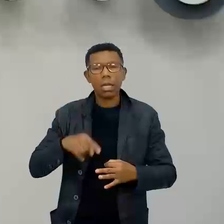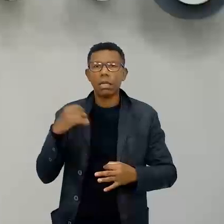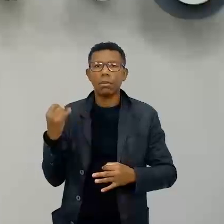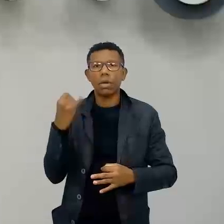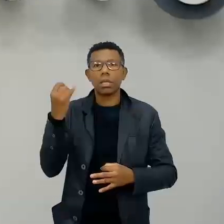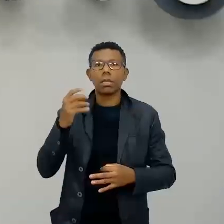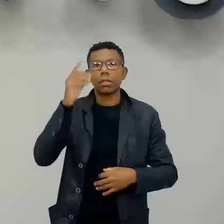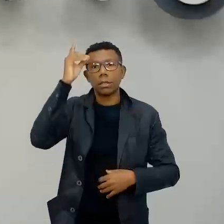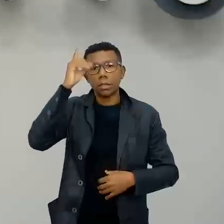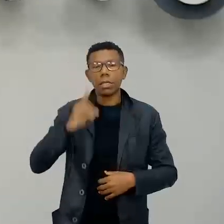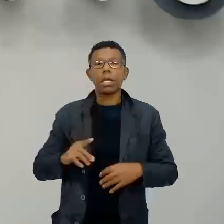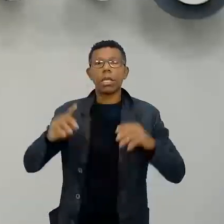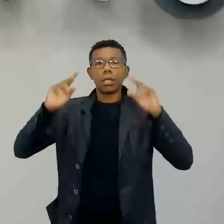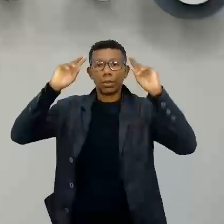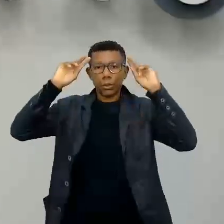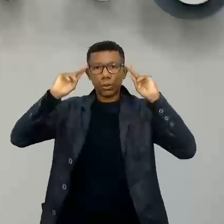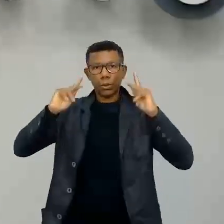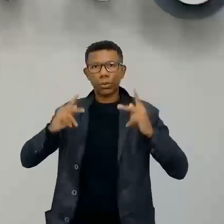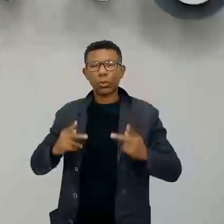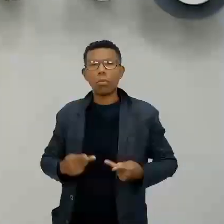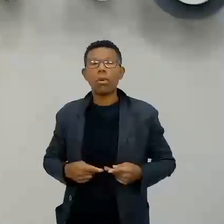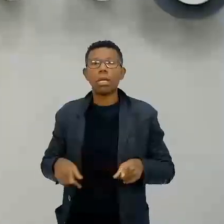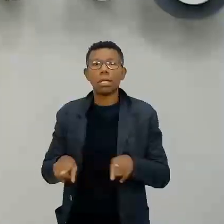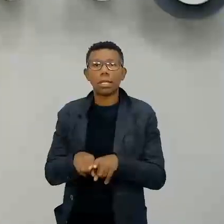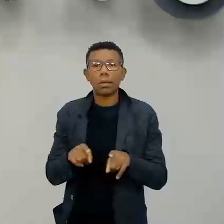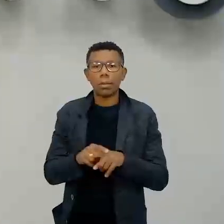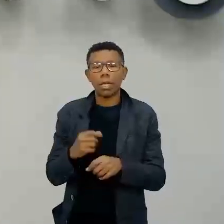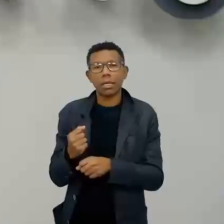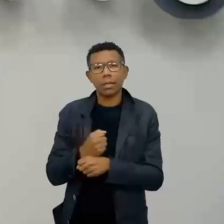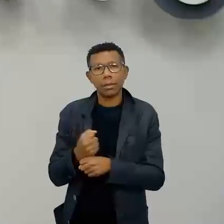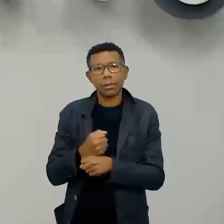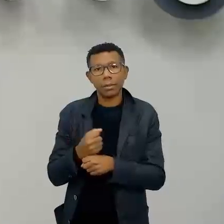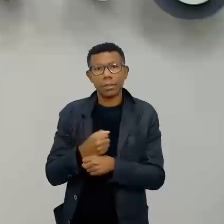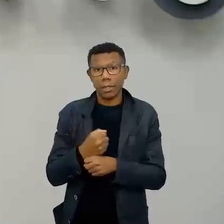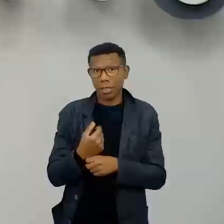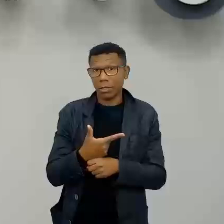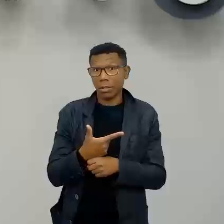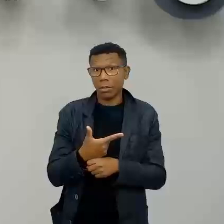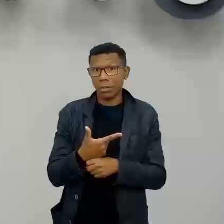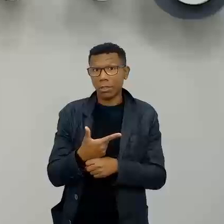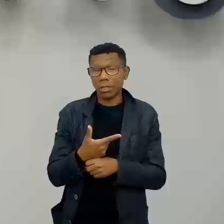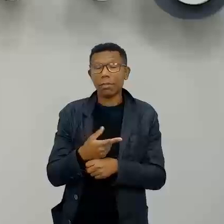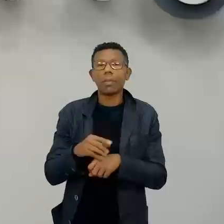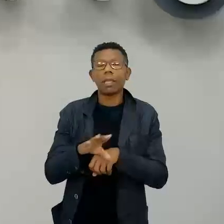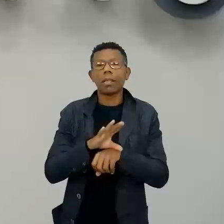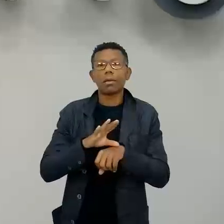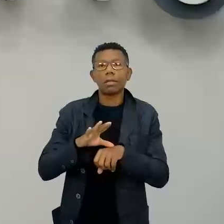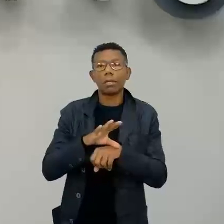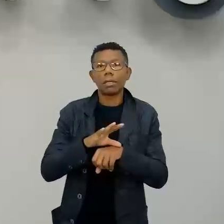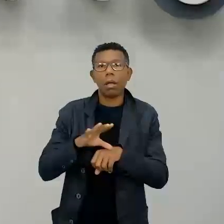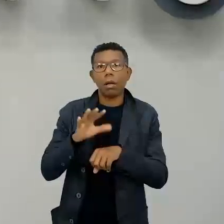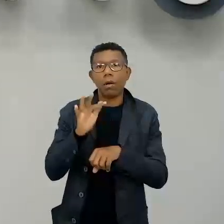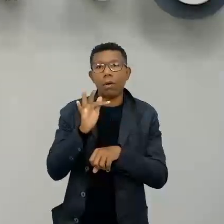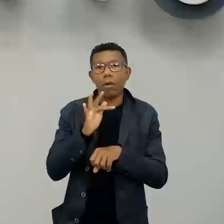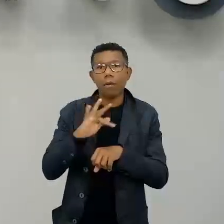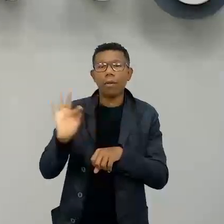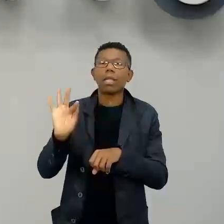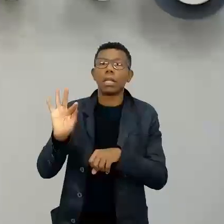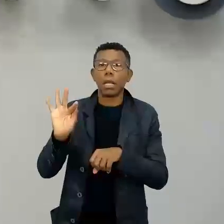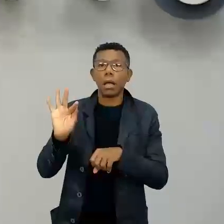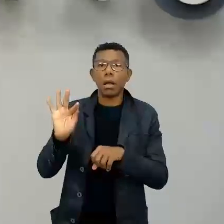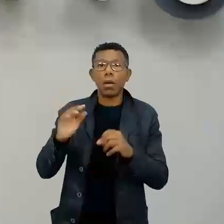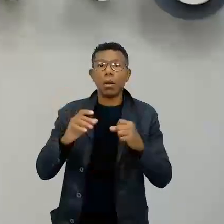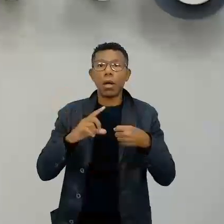os direitos humanos. E aí, após 2 anos, a promulgação da Constituição Federal, né, principalmente devido ao